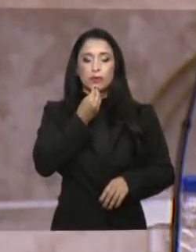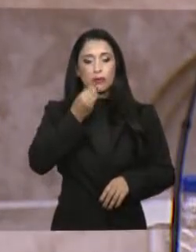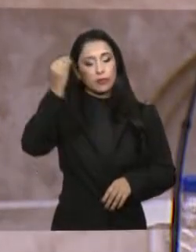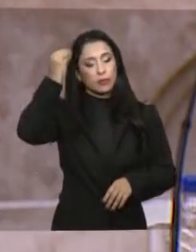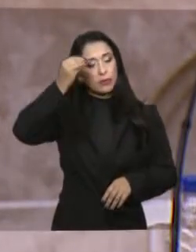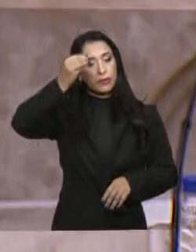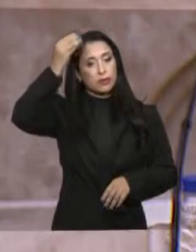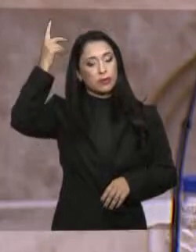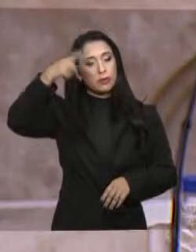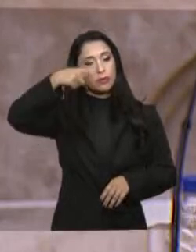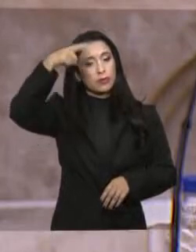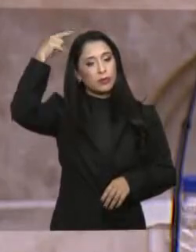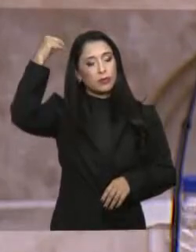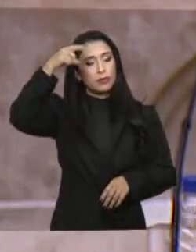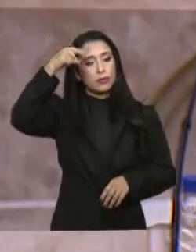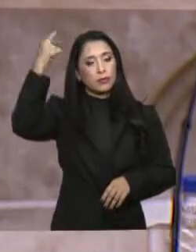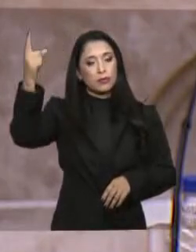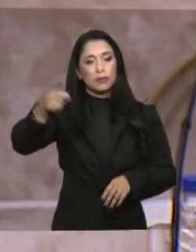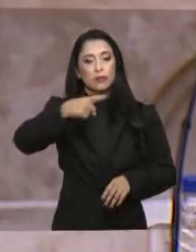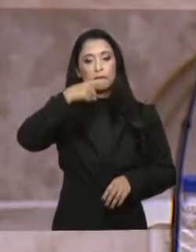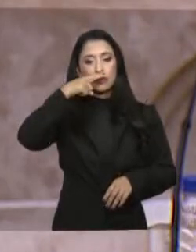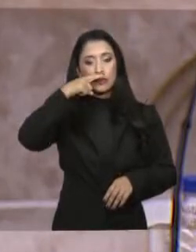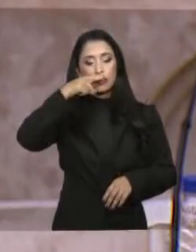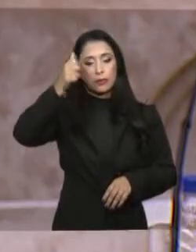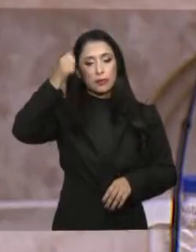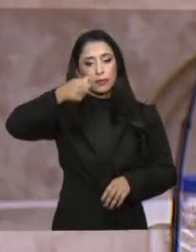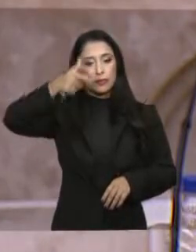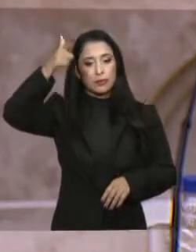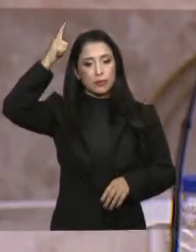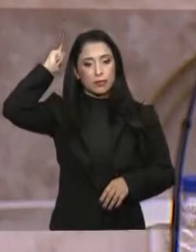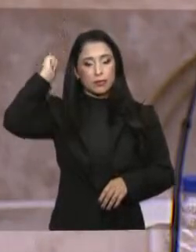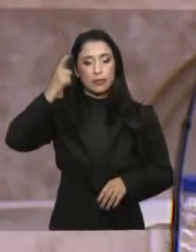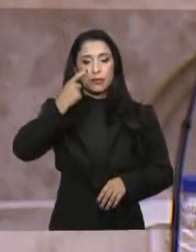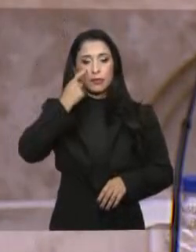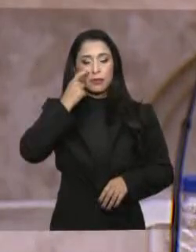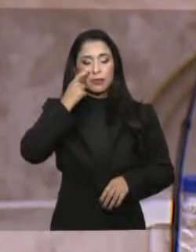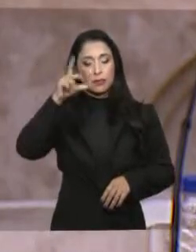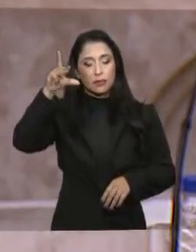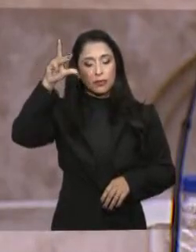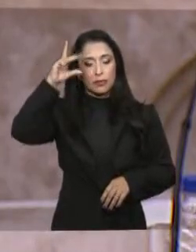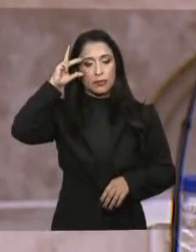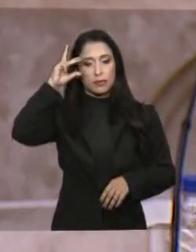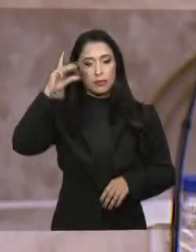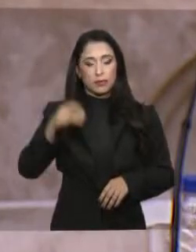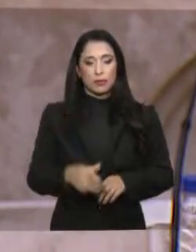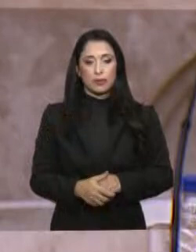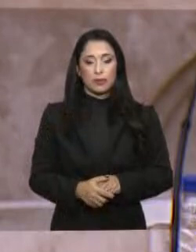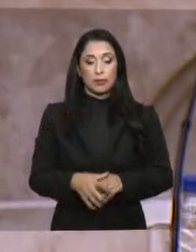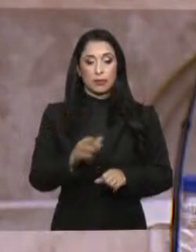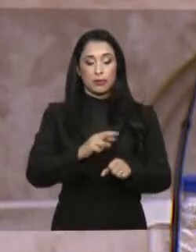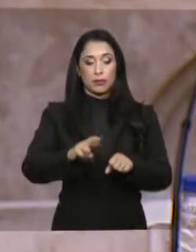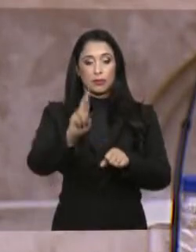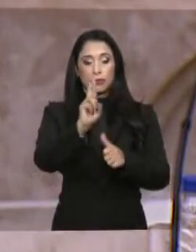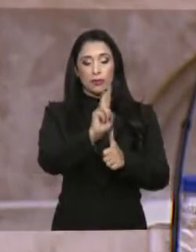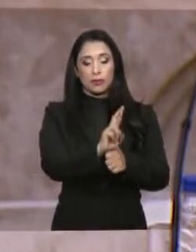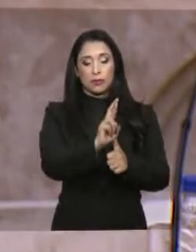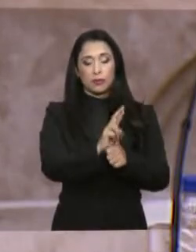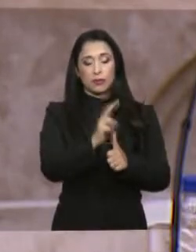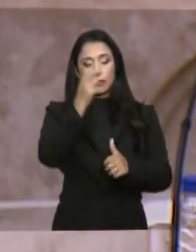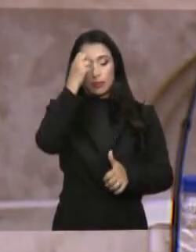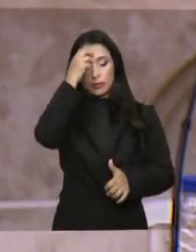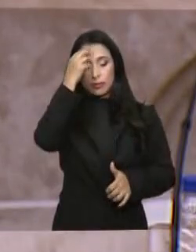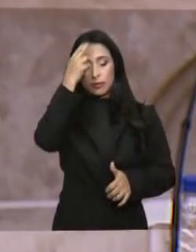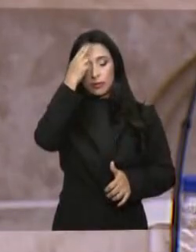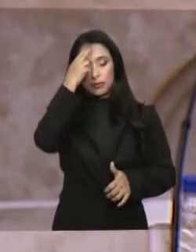Fux, Roberto Barroso, Edson Fachin, Alexandre de Moraes, Nunes Marques e André Mendonça. Procurador-Geral da República, doutor